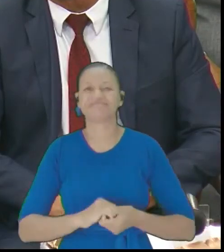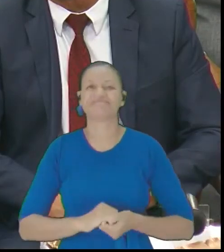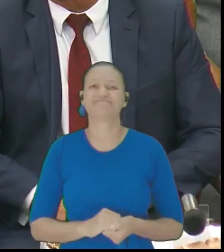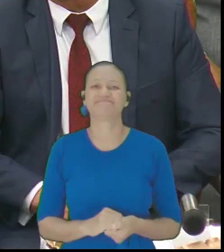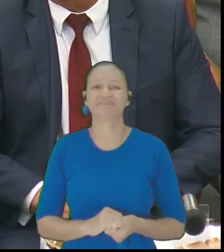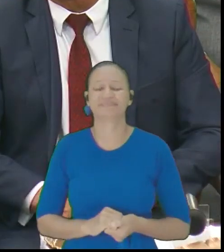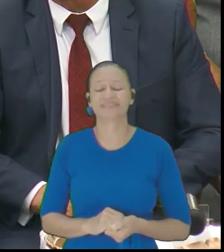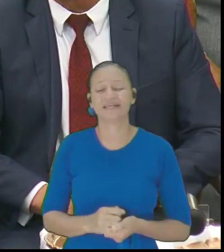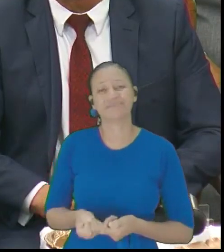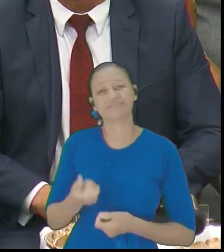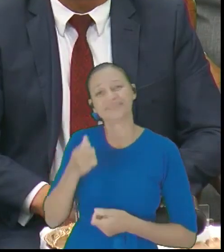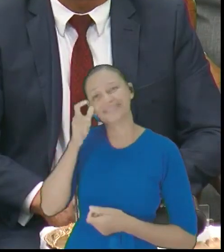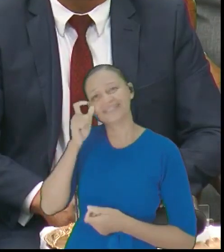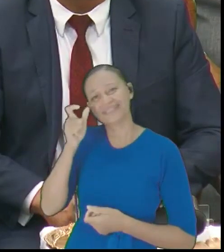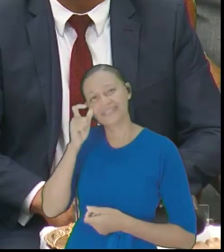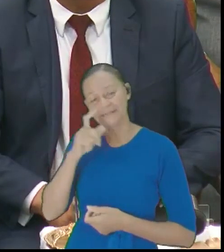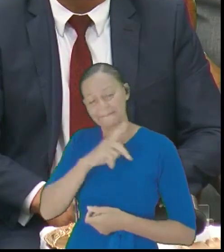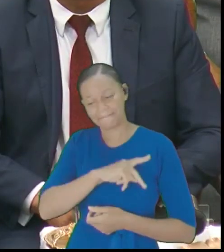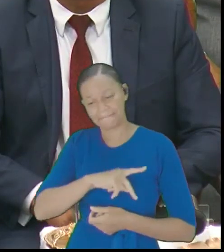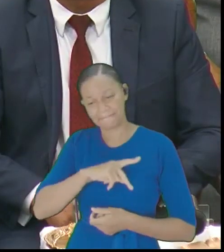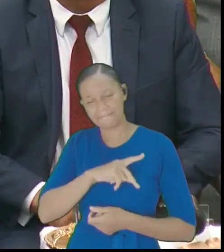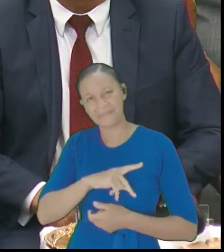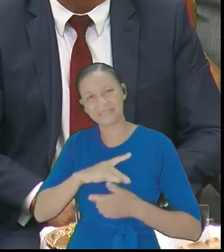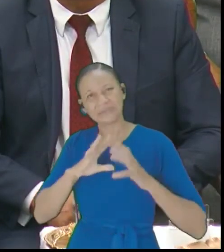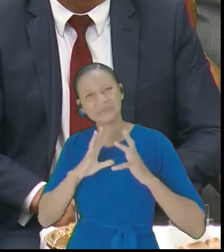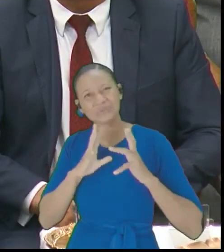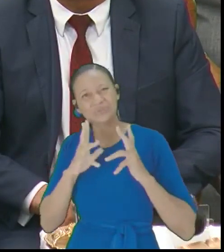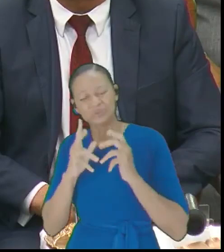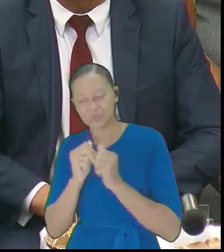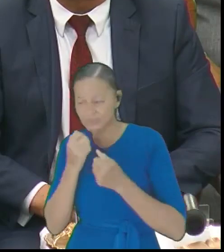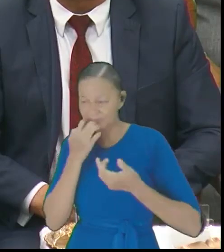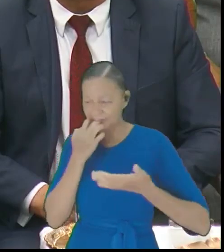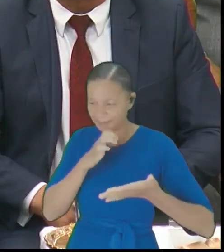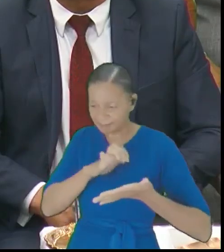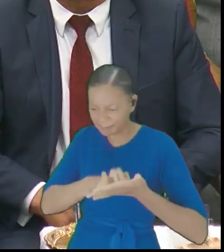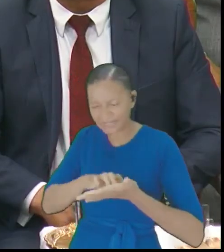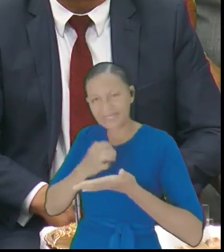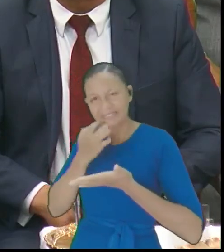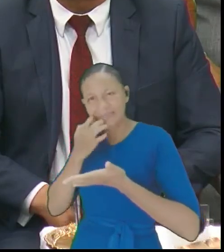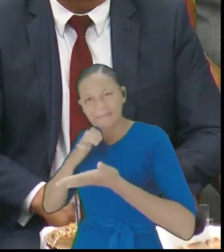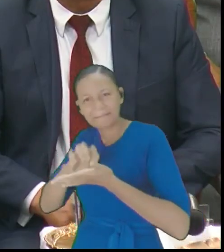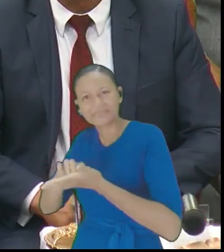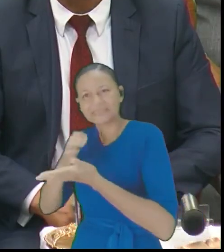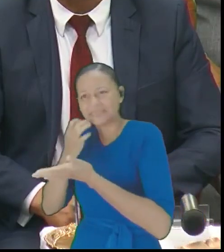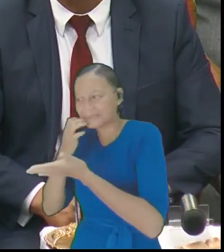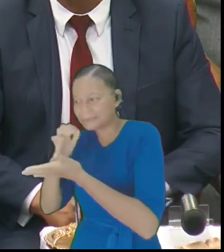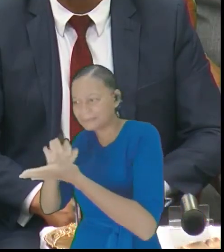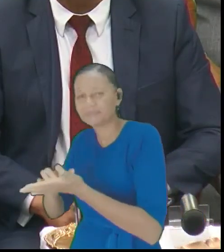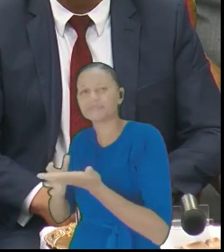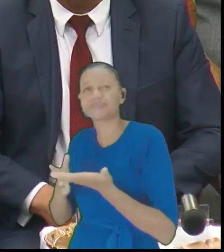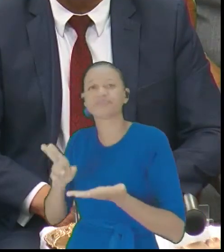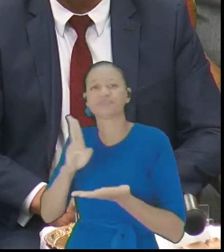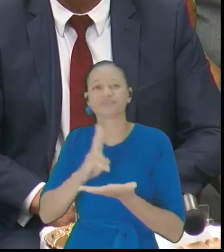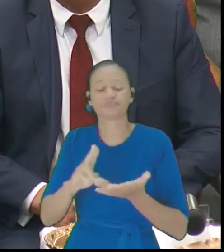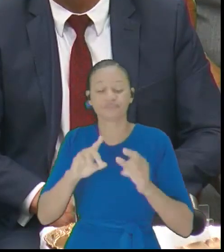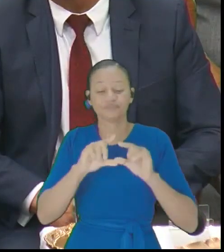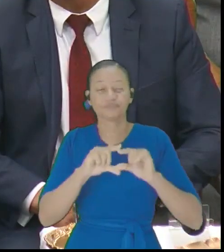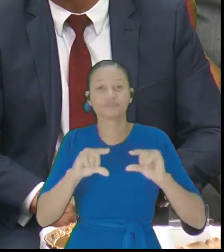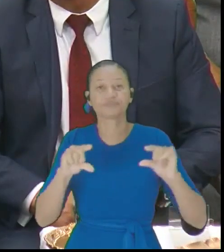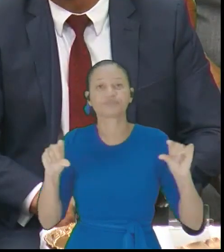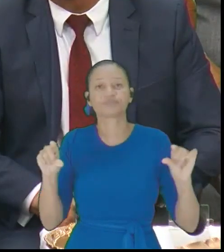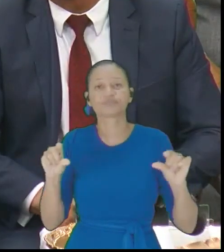Eu acho interessante uma palavra de Paulo em todas as epístolas, todas elas. Ele usa a seguinte expressão,